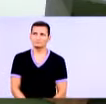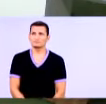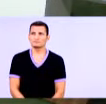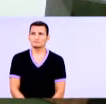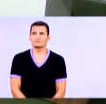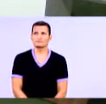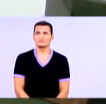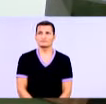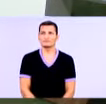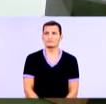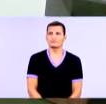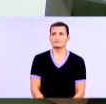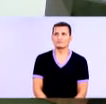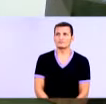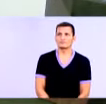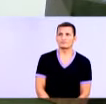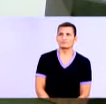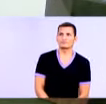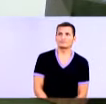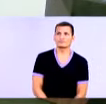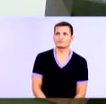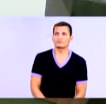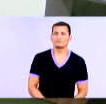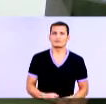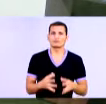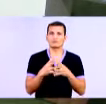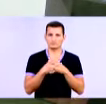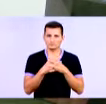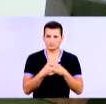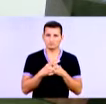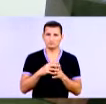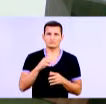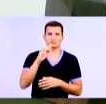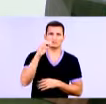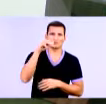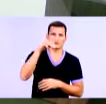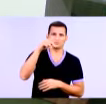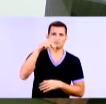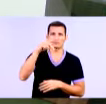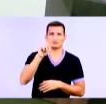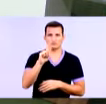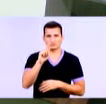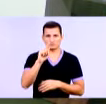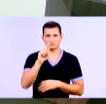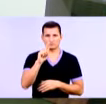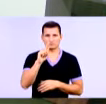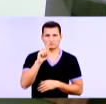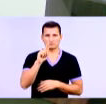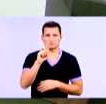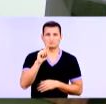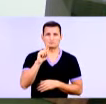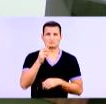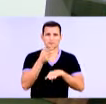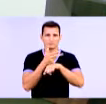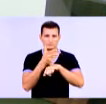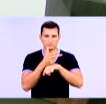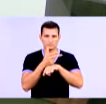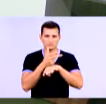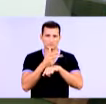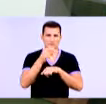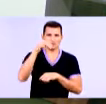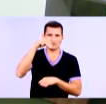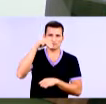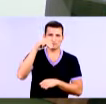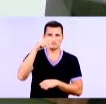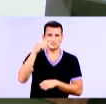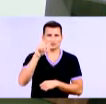relação, inicialmente, à confusão, né, do formato MPEG com vídeo, né? Com a imagem, né? O MPEG é para